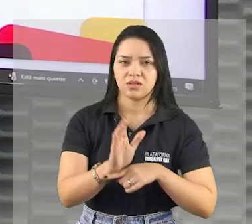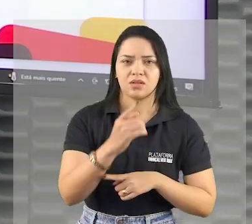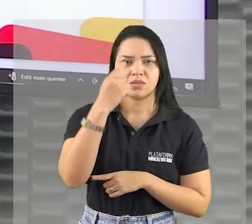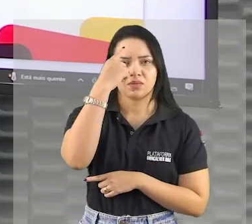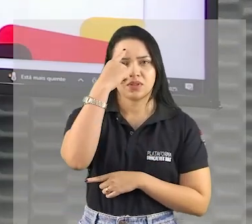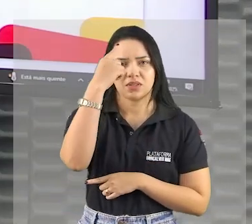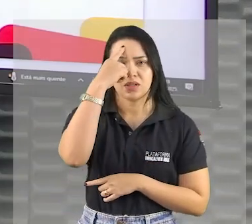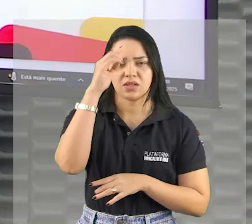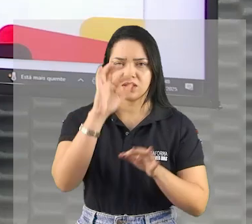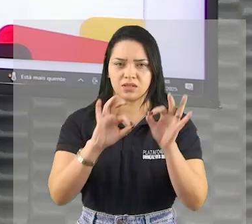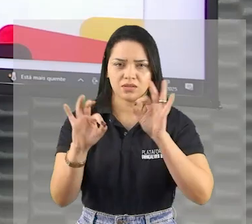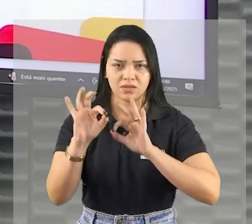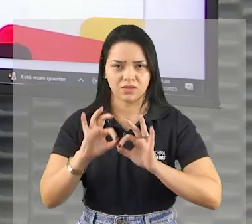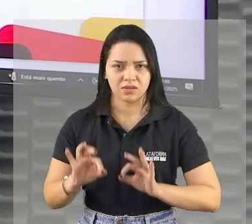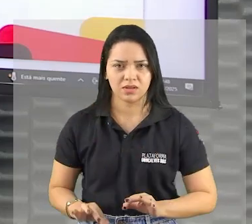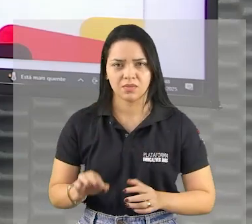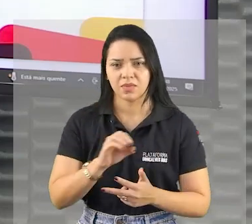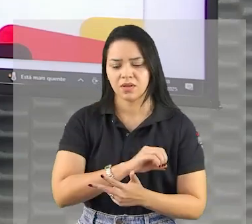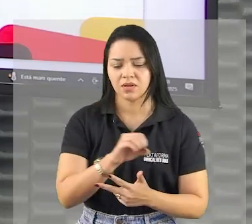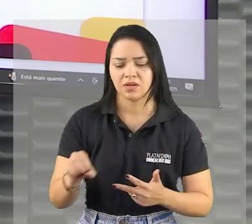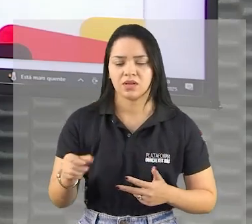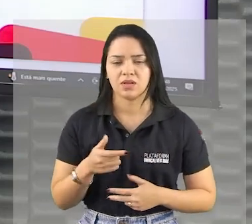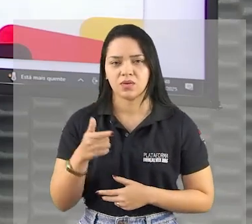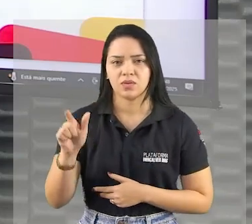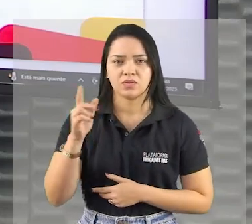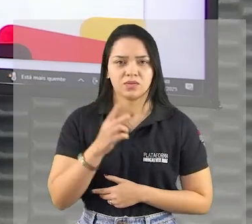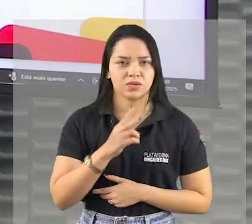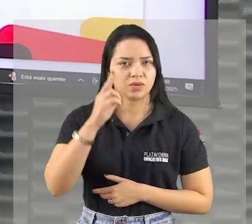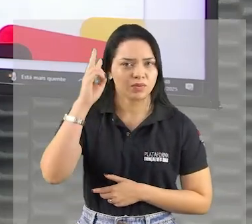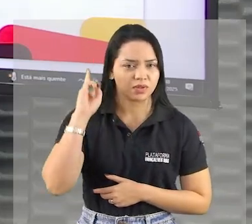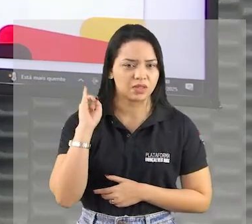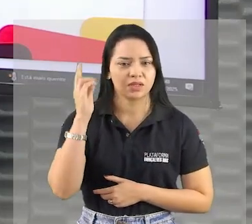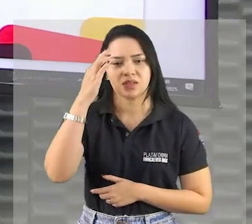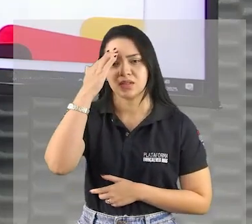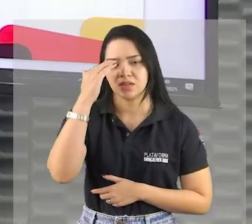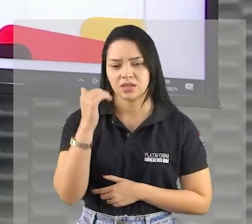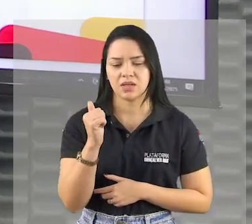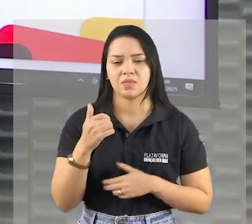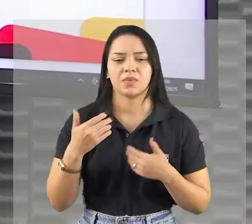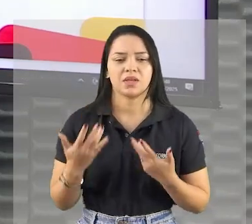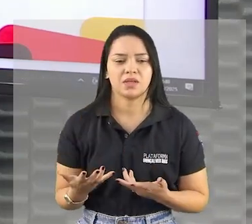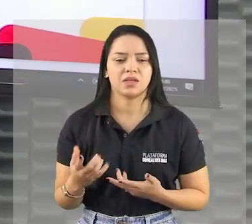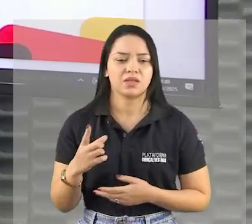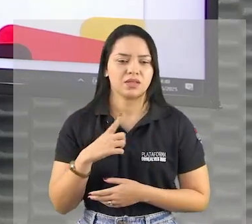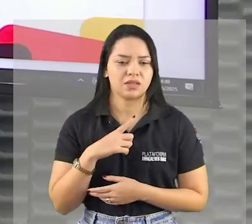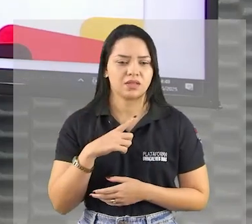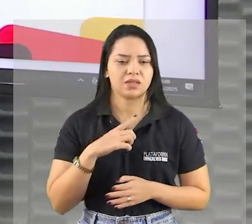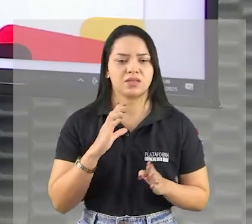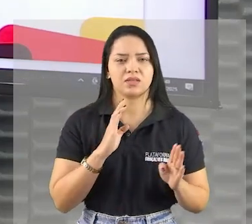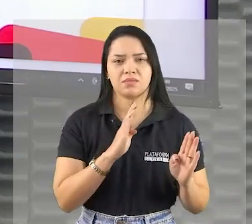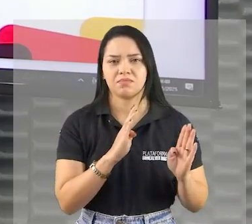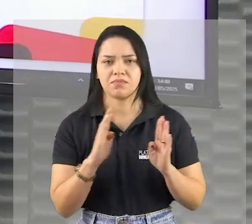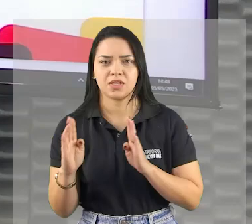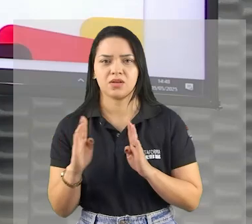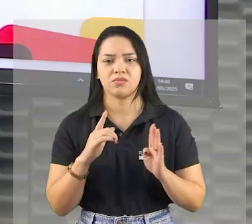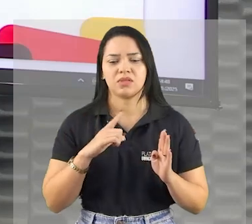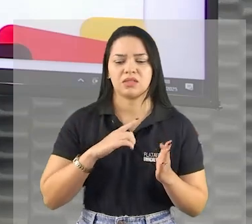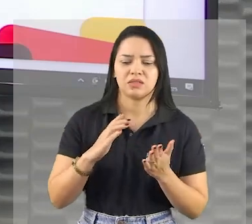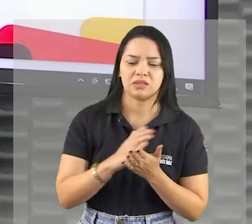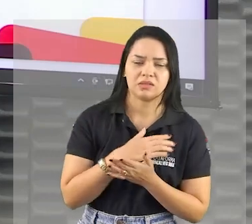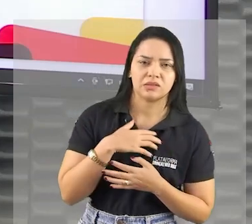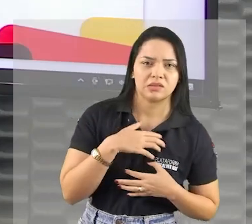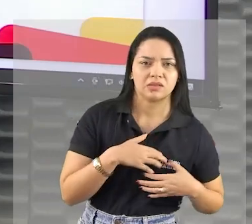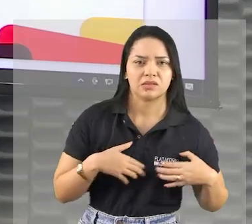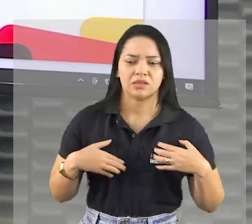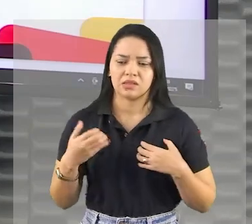se organizar para o Enem e outros vestibulares. A gente sabe que quando chega esse período, tem um certo alvoroço, se